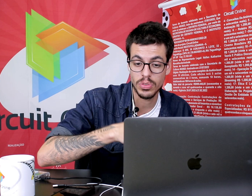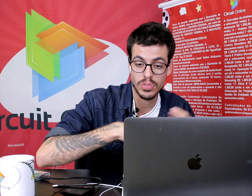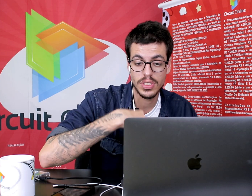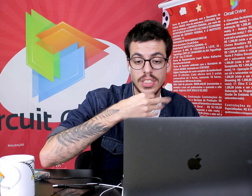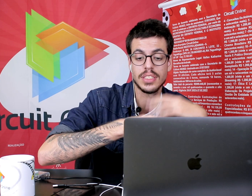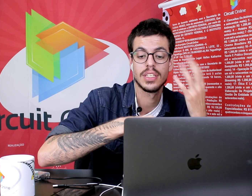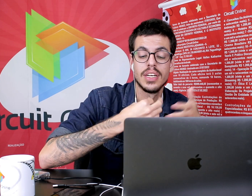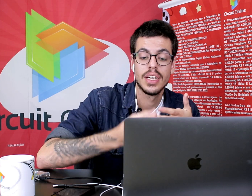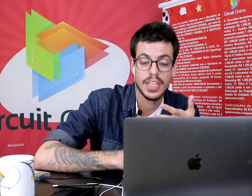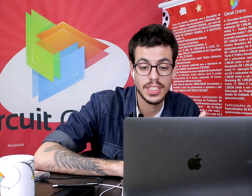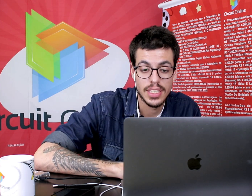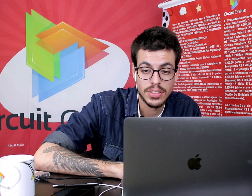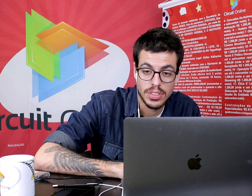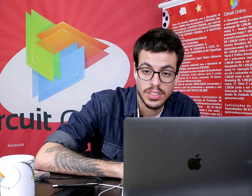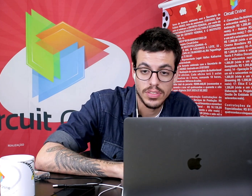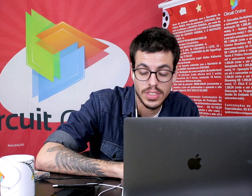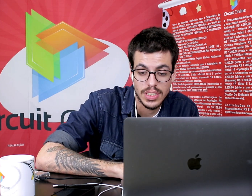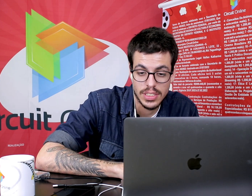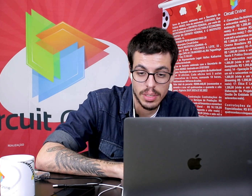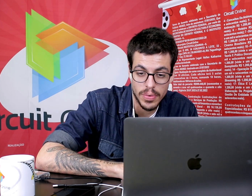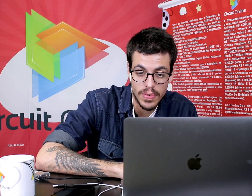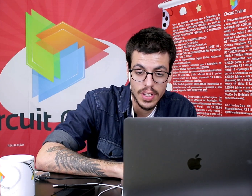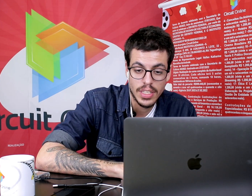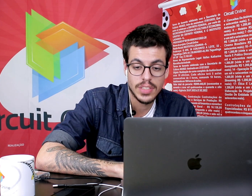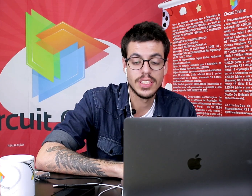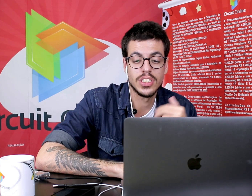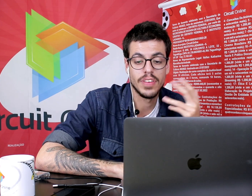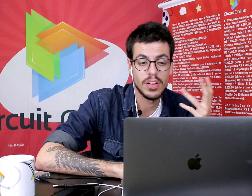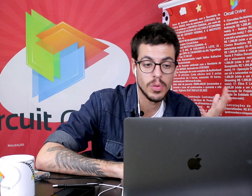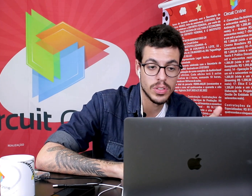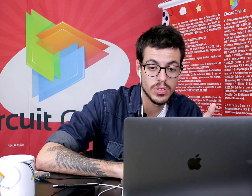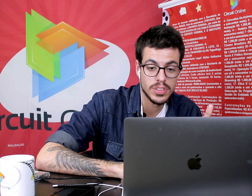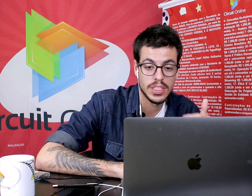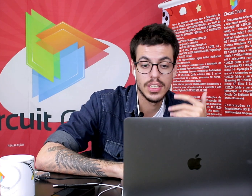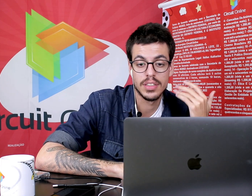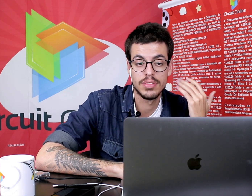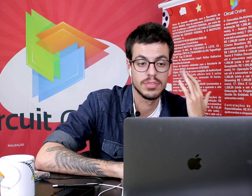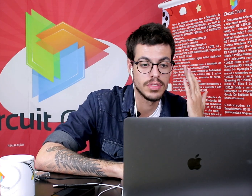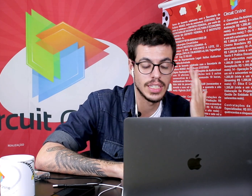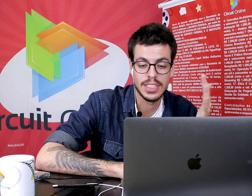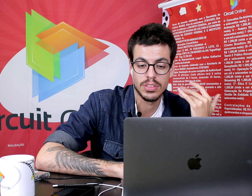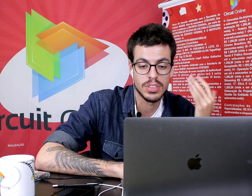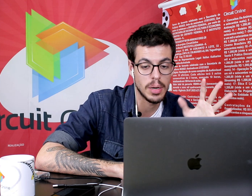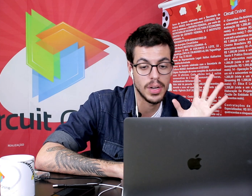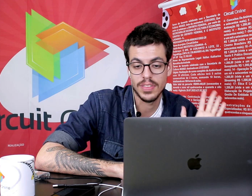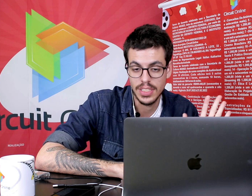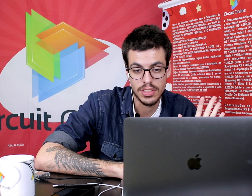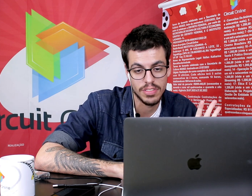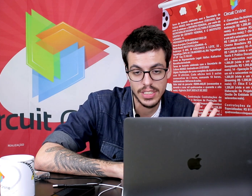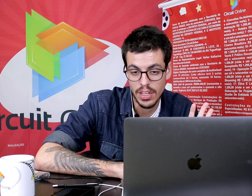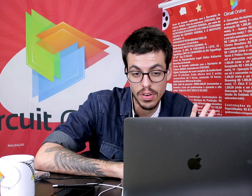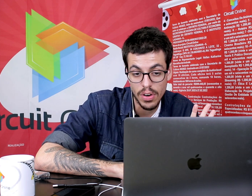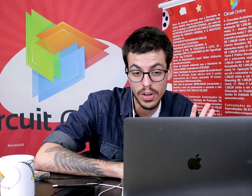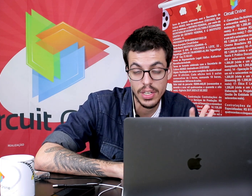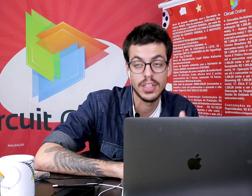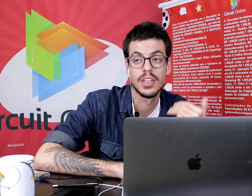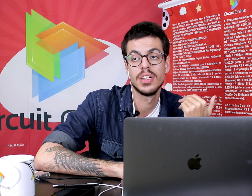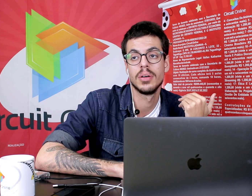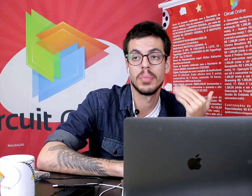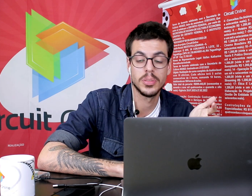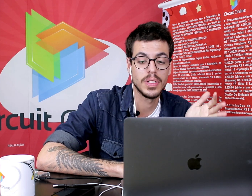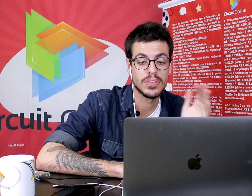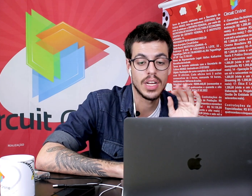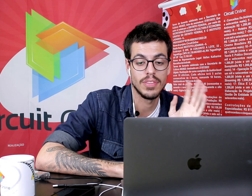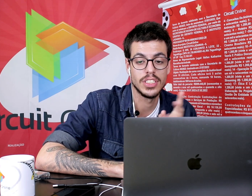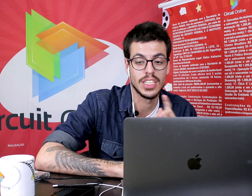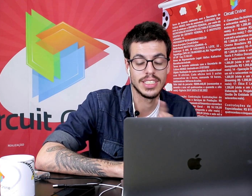para dúvidas e acertar as coisas com vocês, tá bom? Se vocês tiverem alguma dúvida, assim, do trabalho que vocês estão fazendo agora,